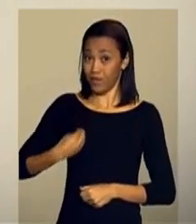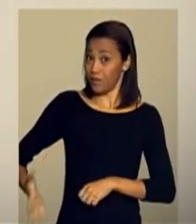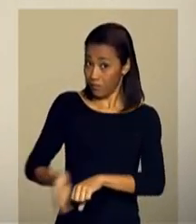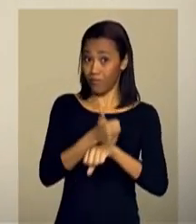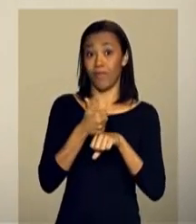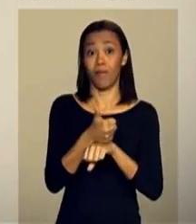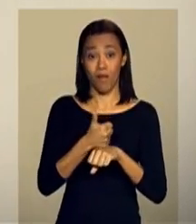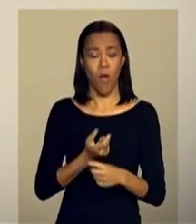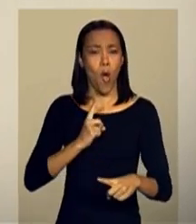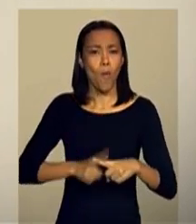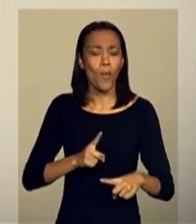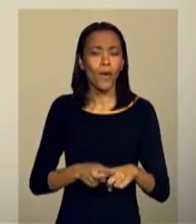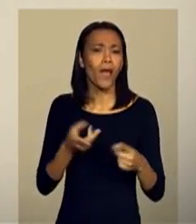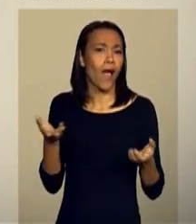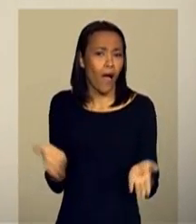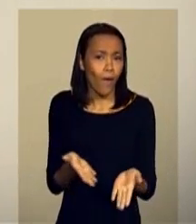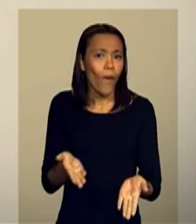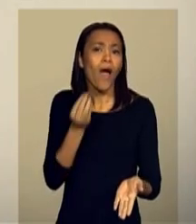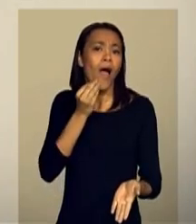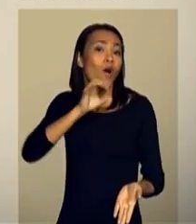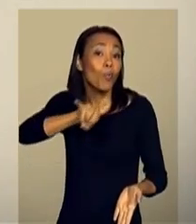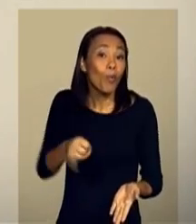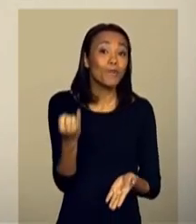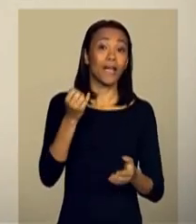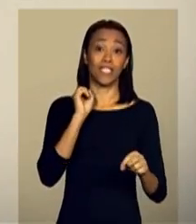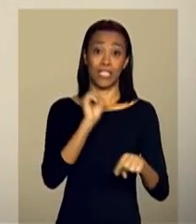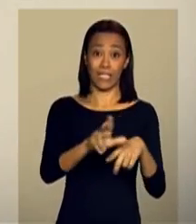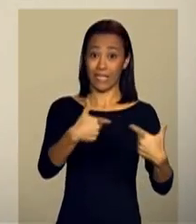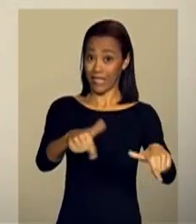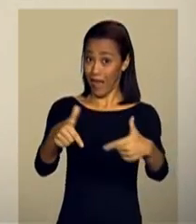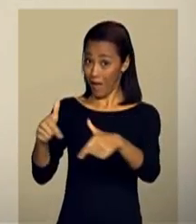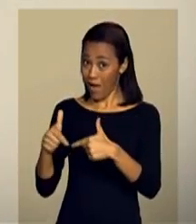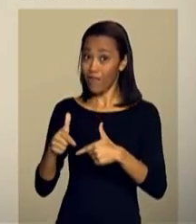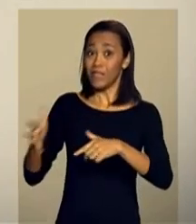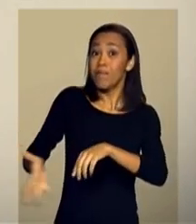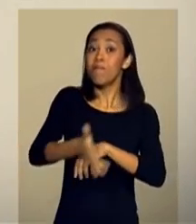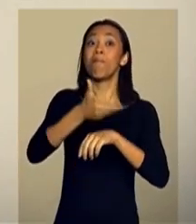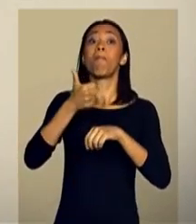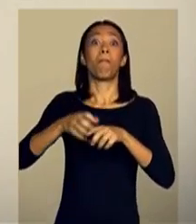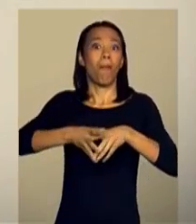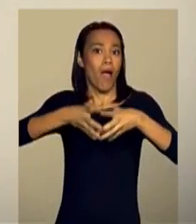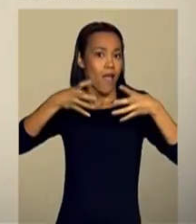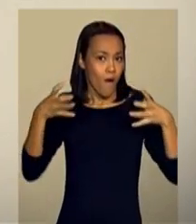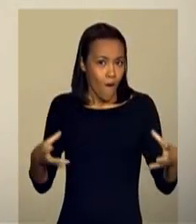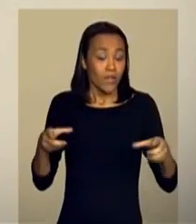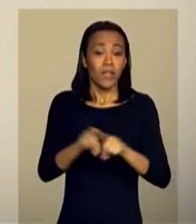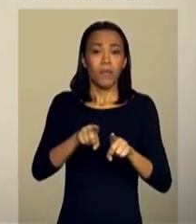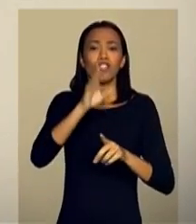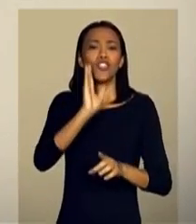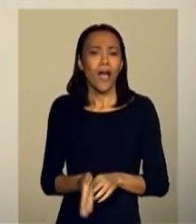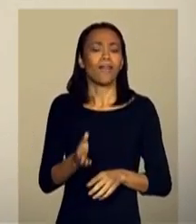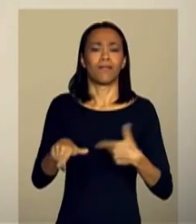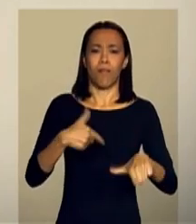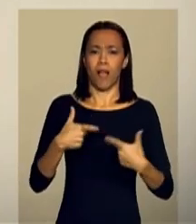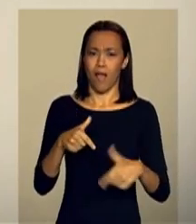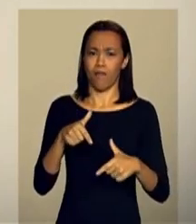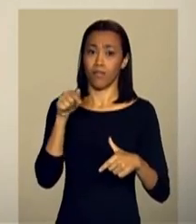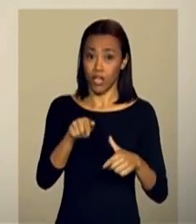melhor, porque agora as oportunidades de emprego vão ser muito maiores e aqueles que já trabalhavam na